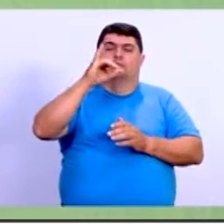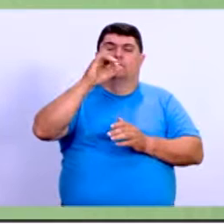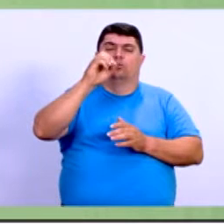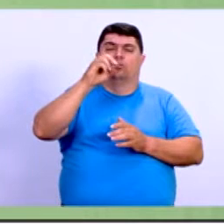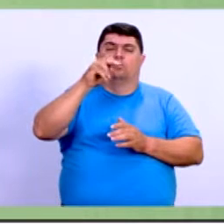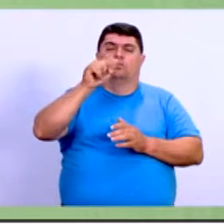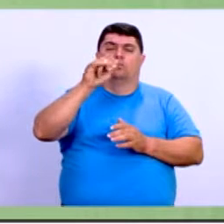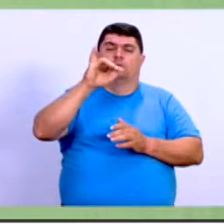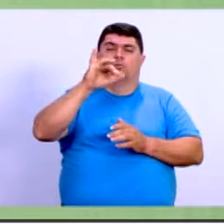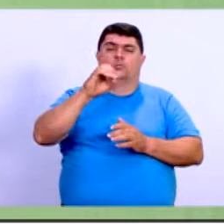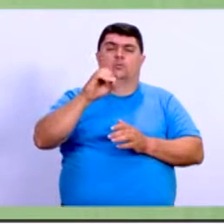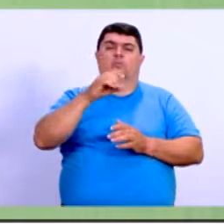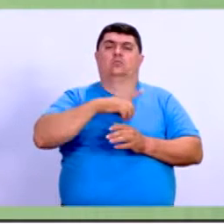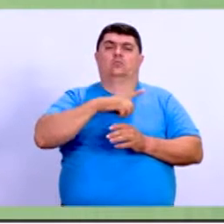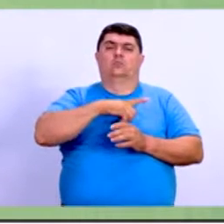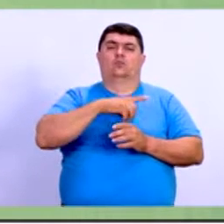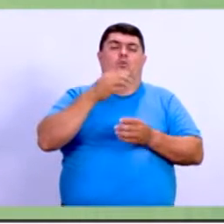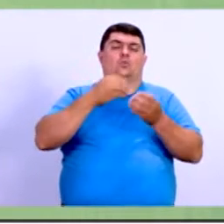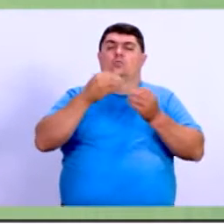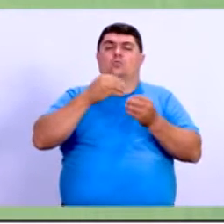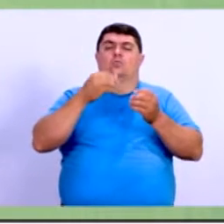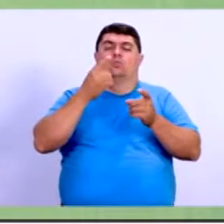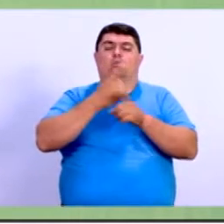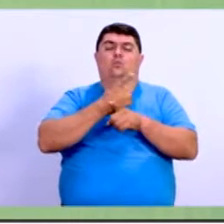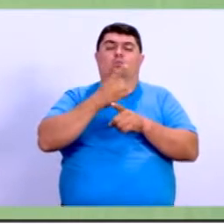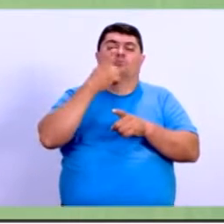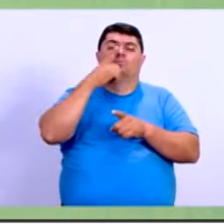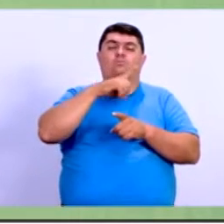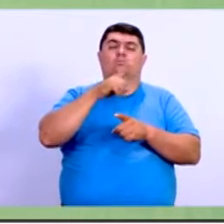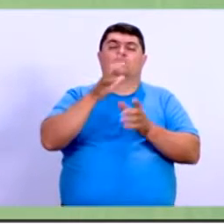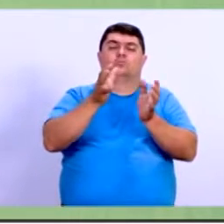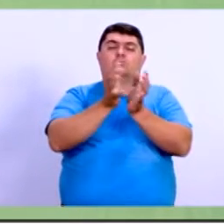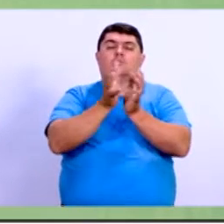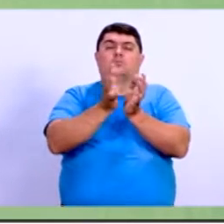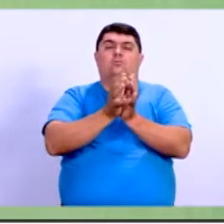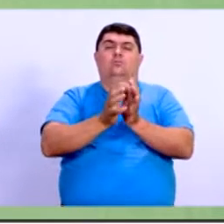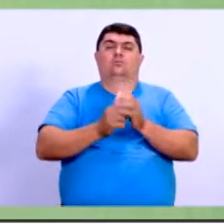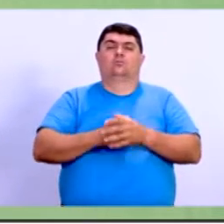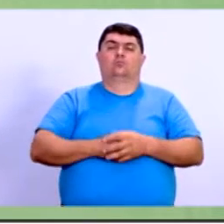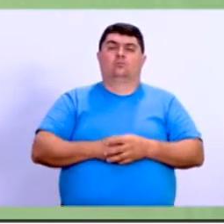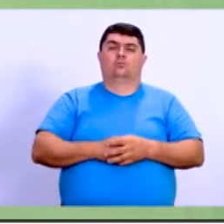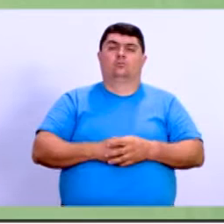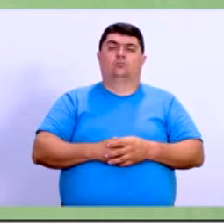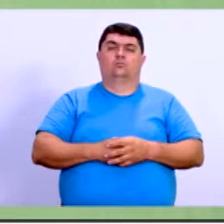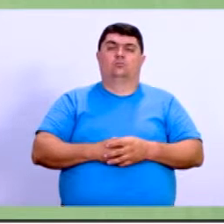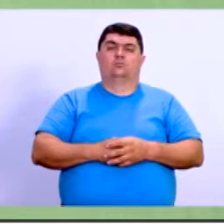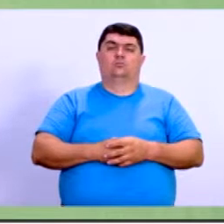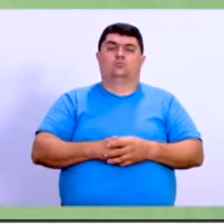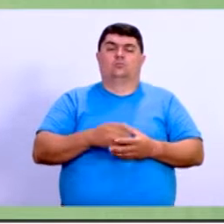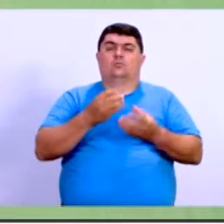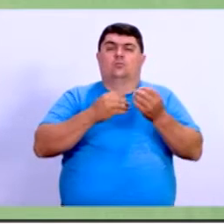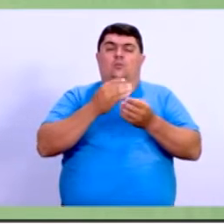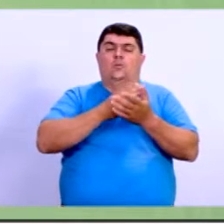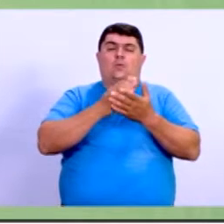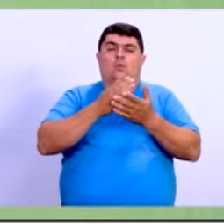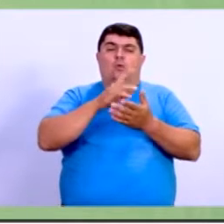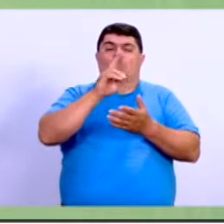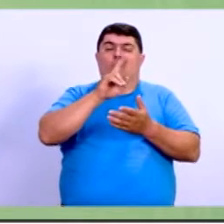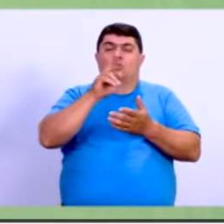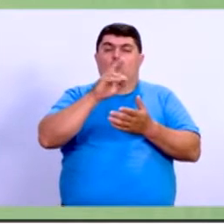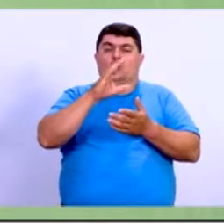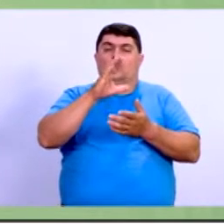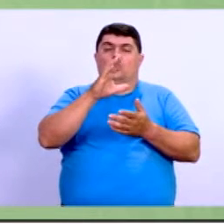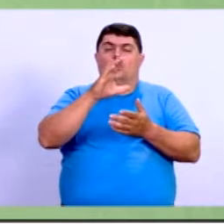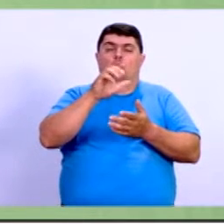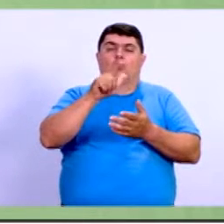Aqui no caso a gente colocou como que a gente faz a identificação de uma classe. A identificação da classe começa com o nome da classe,